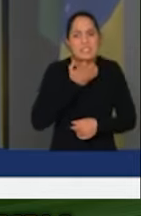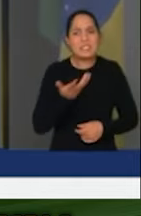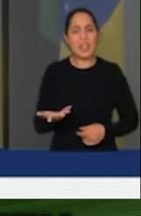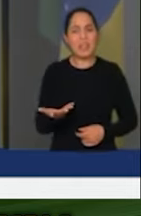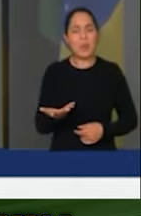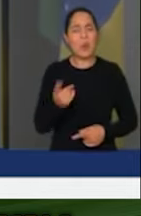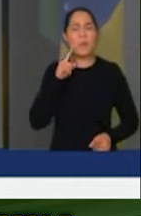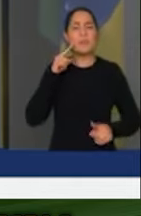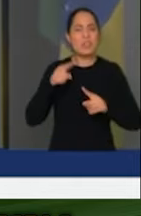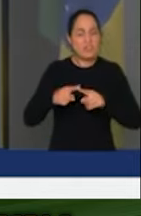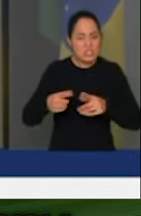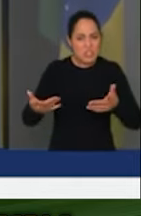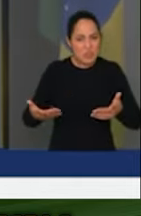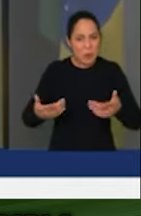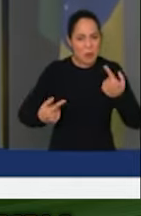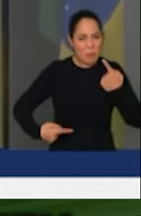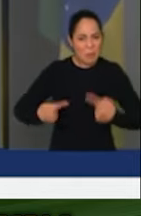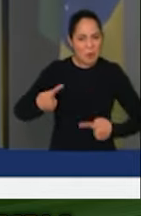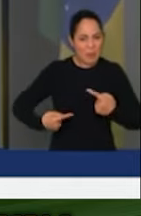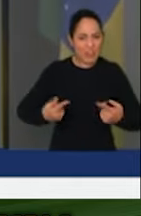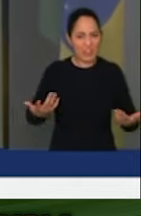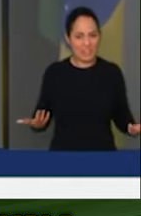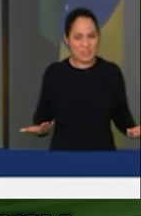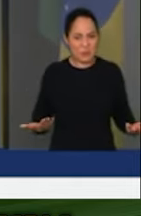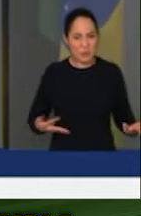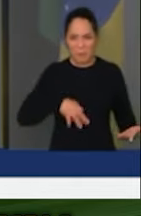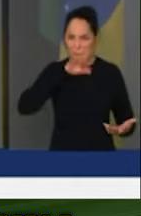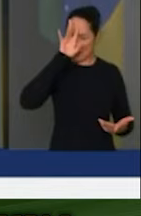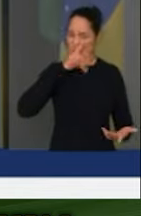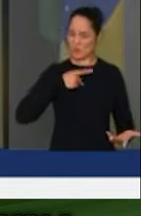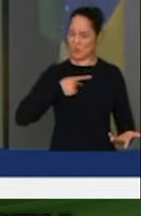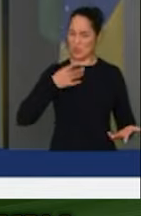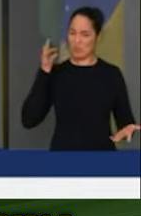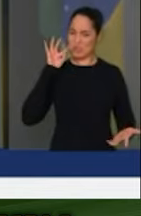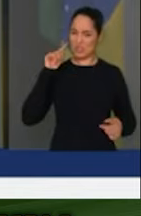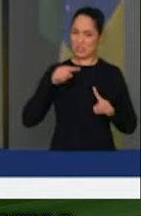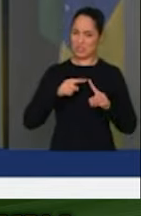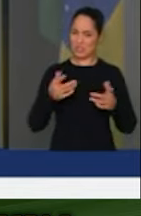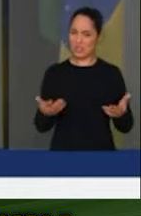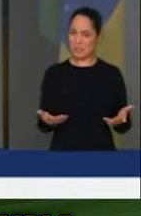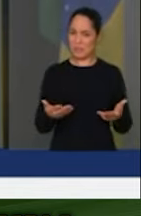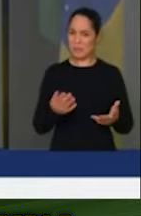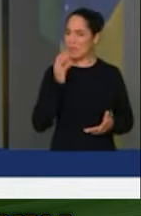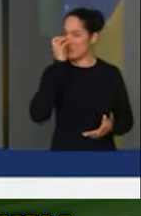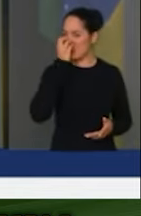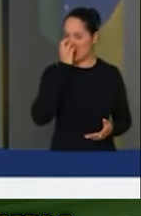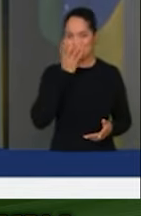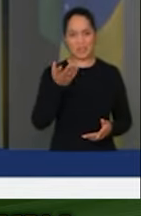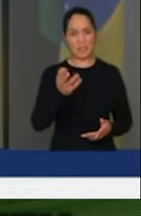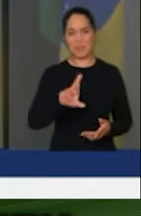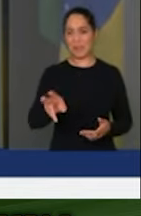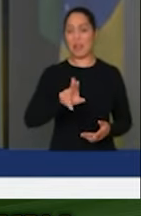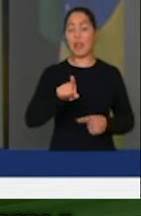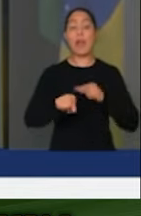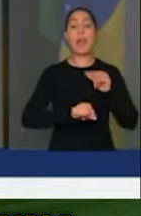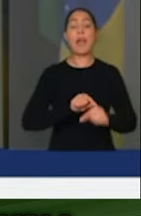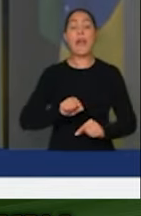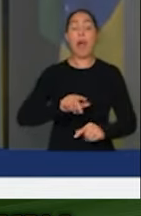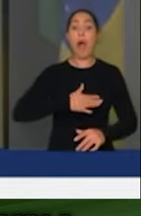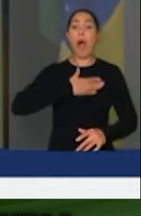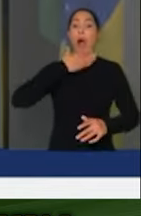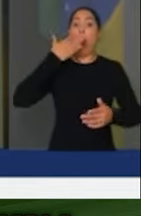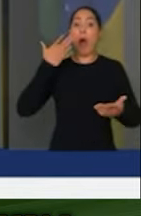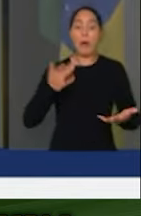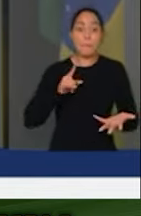fins político-partidários, para fins pessoais. Mas aquilo já não é mais um circo, um show de horrores. Show